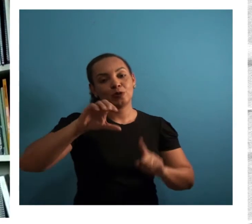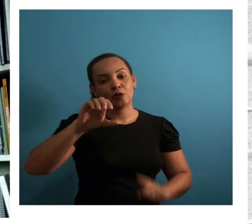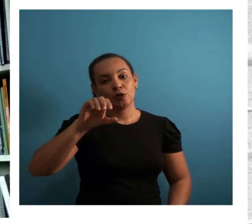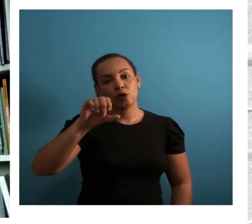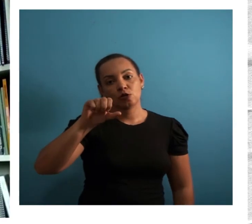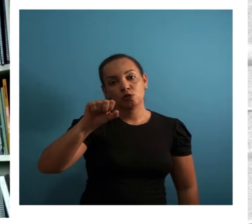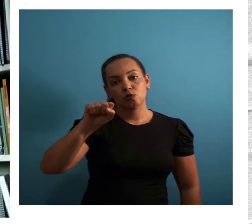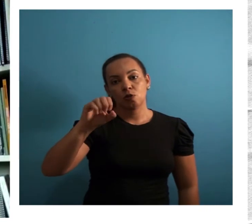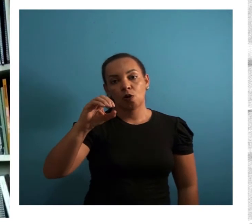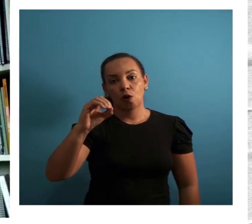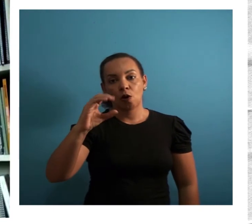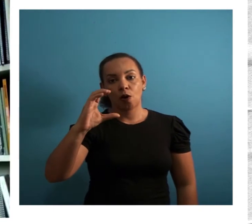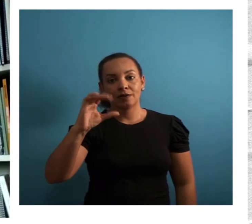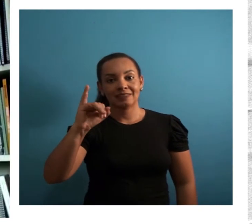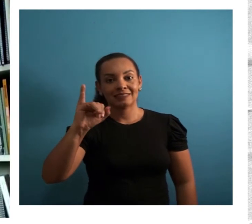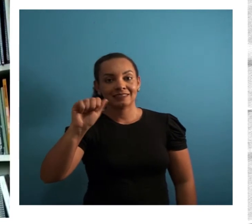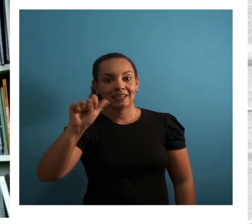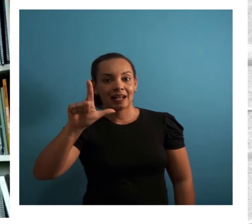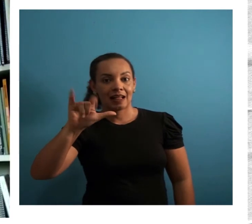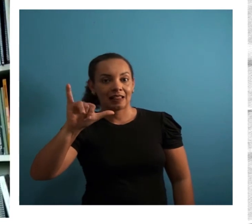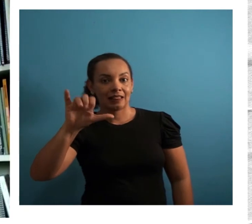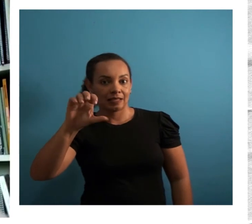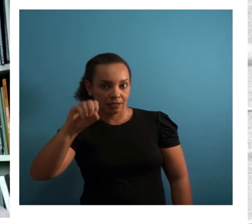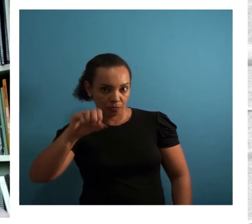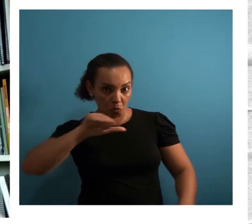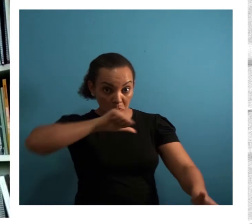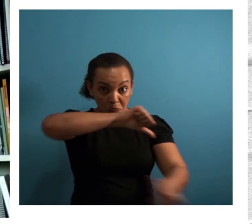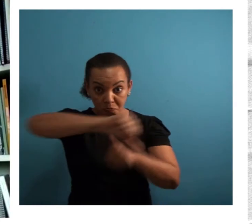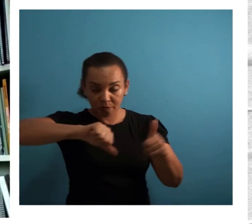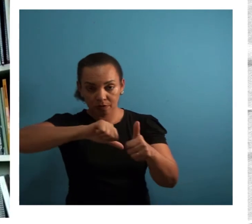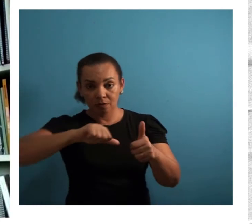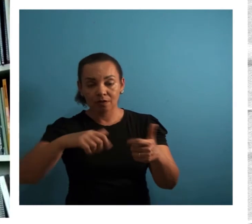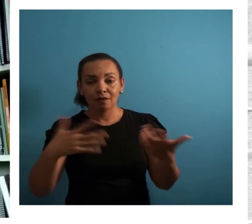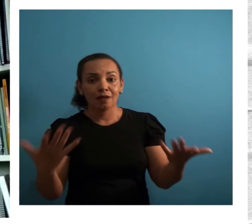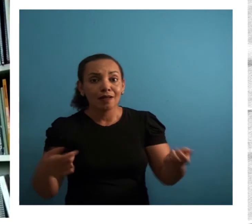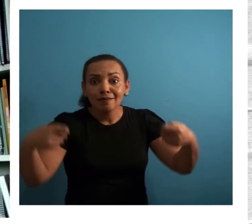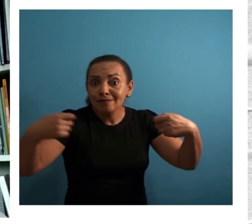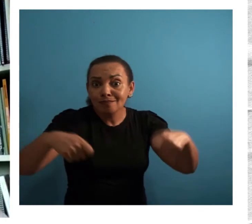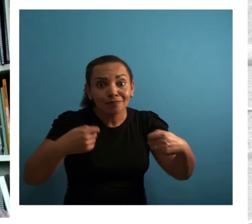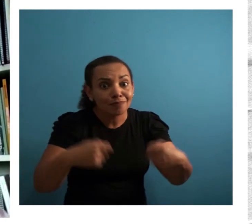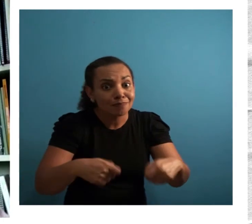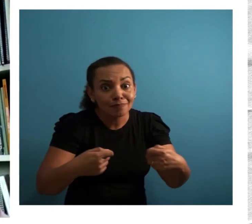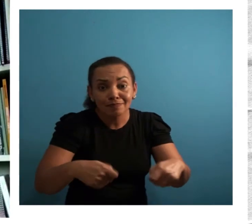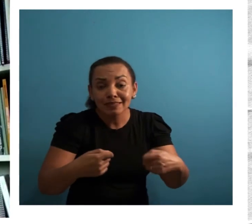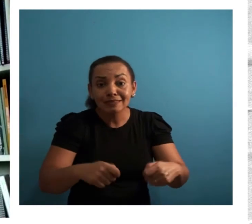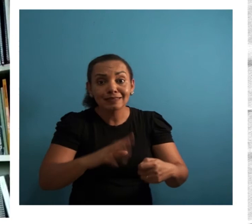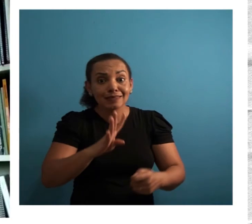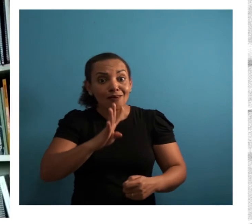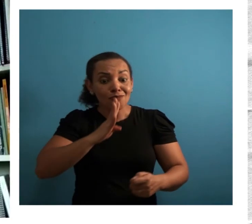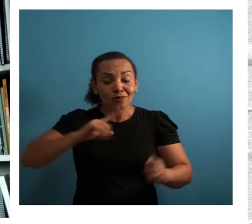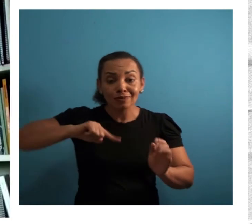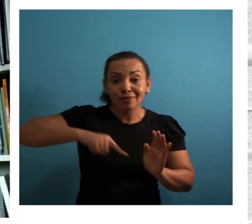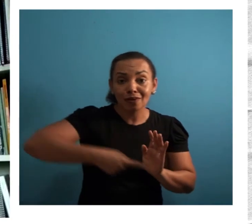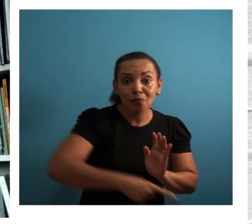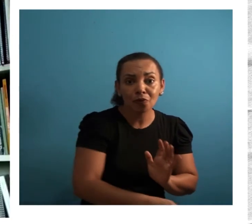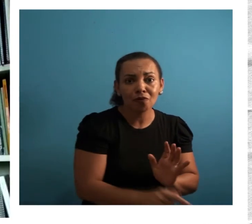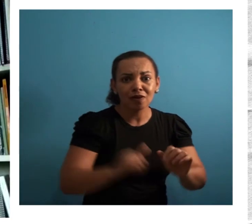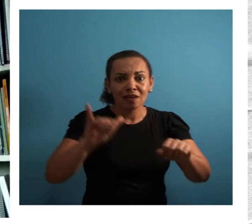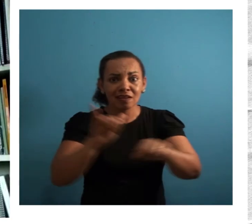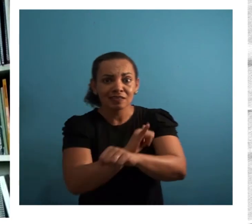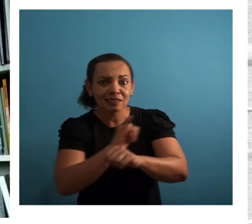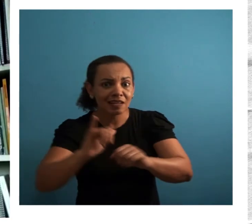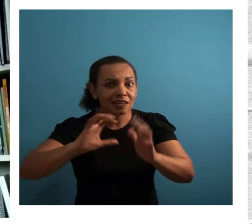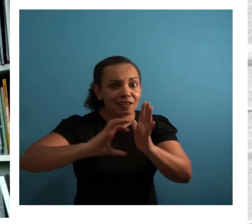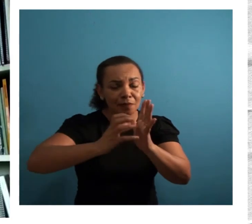como desconhecer isso aqui ter uma estratégia política de natureza partidária que